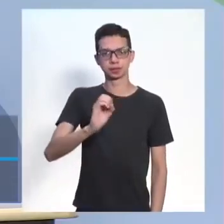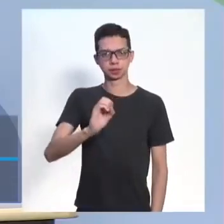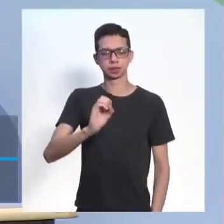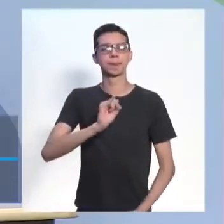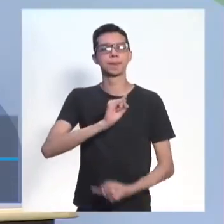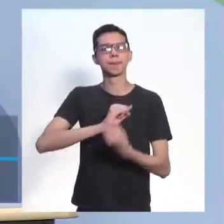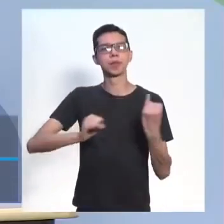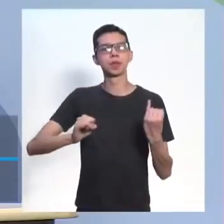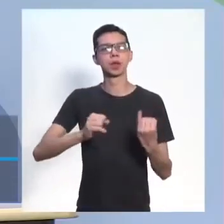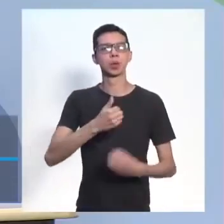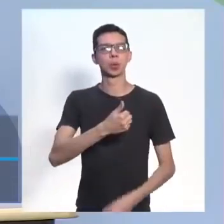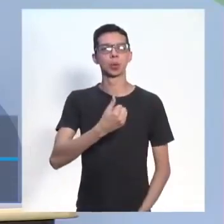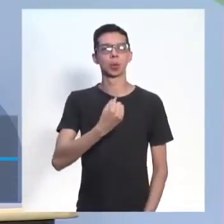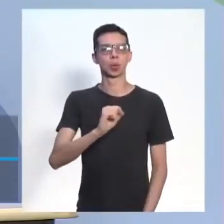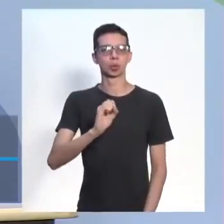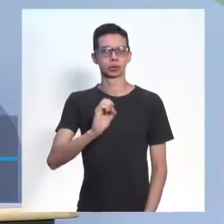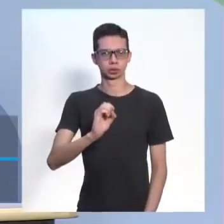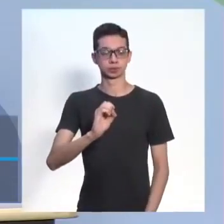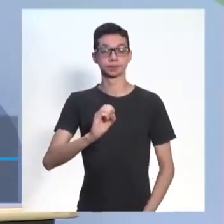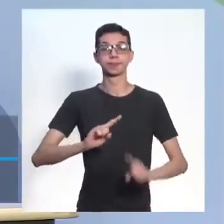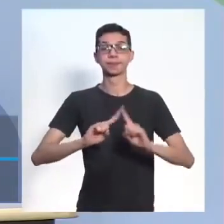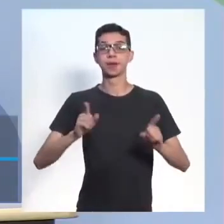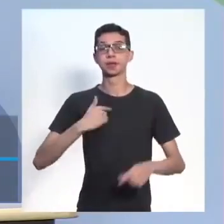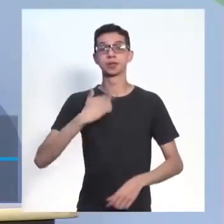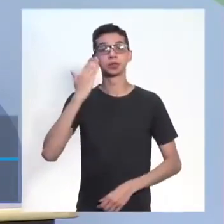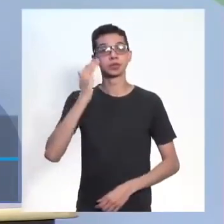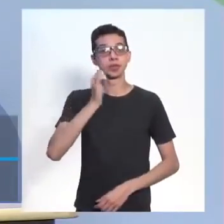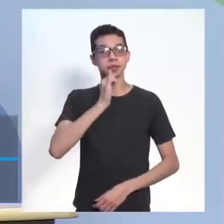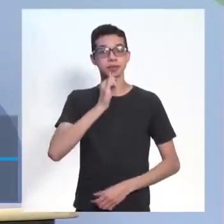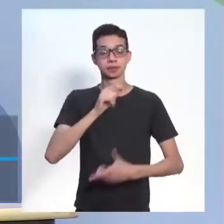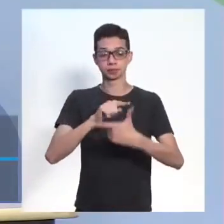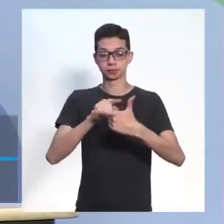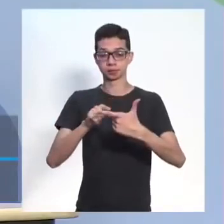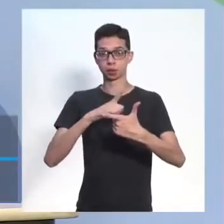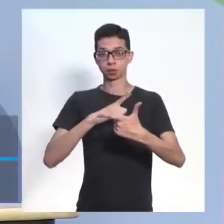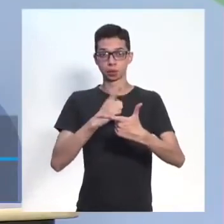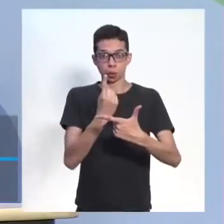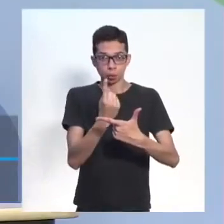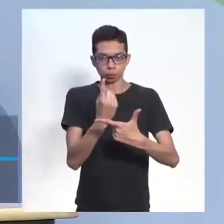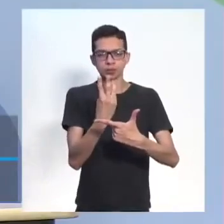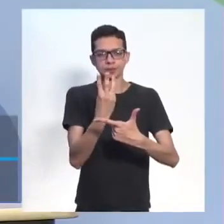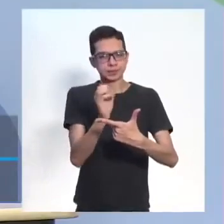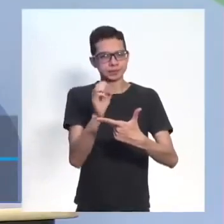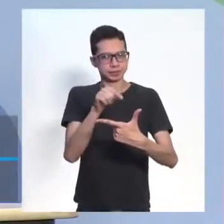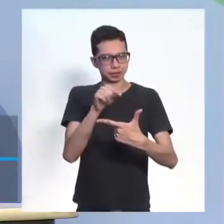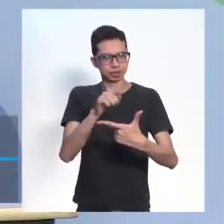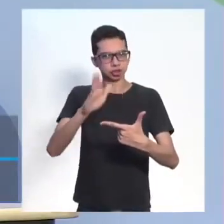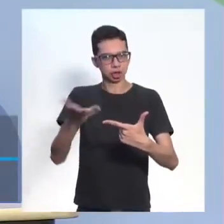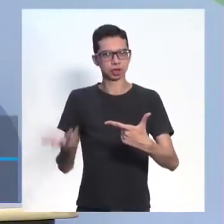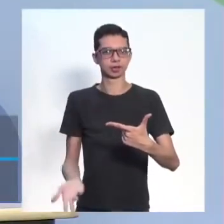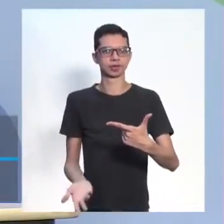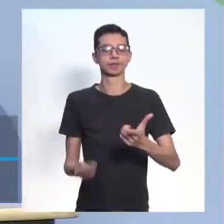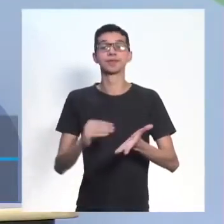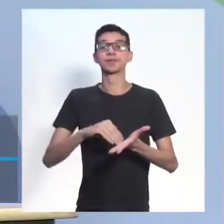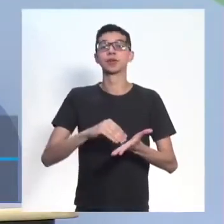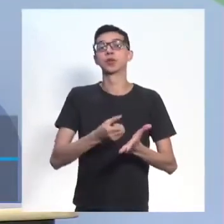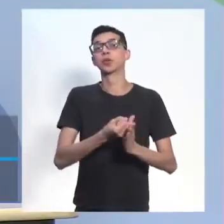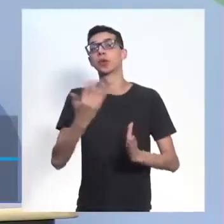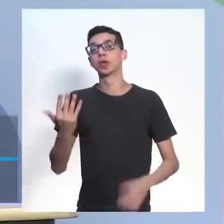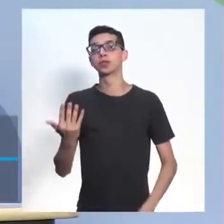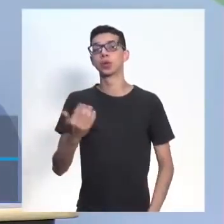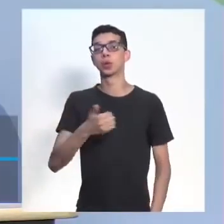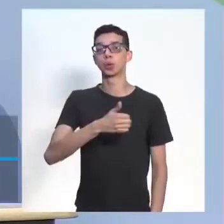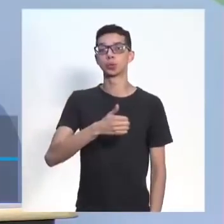Metade, 180. Se eu sei que um ângulo é 30, faltam 150